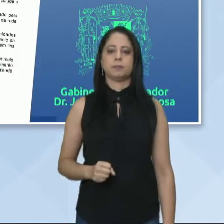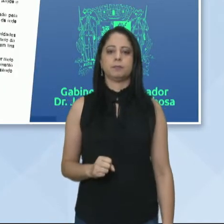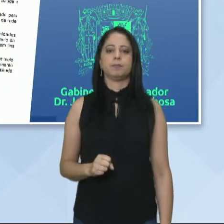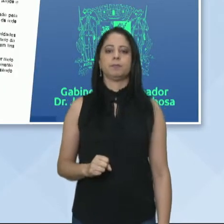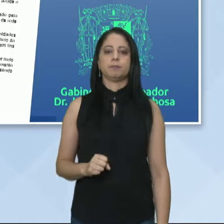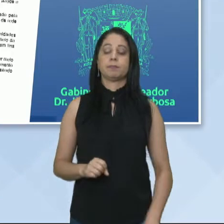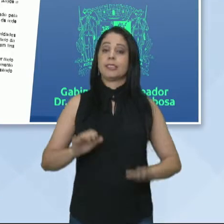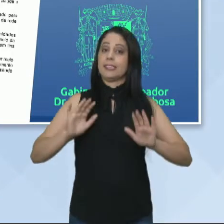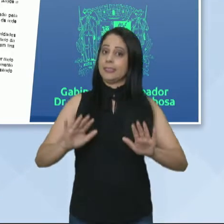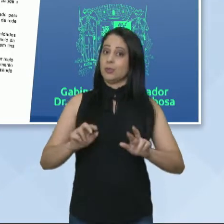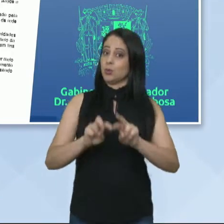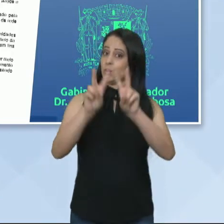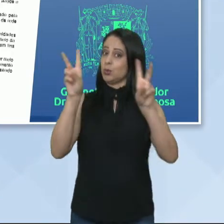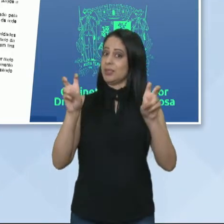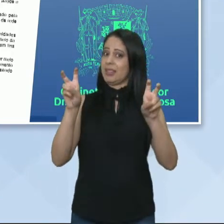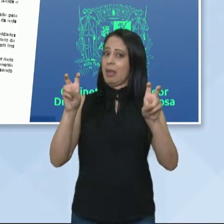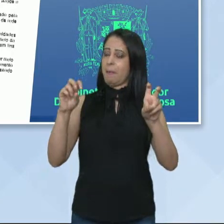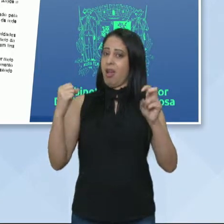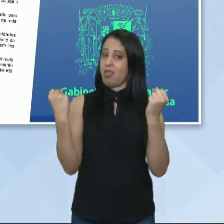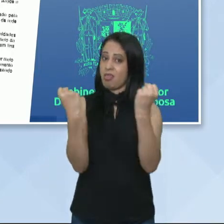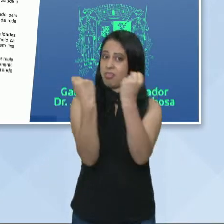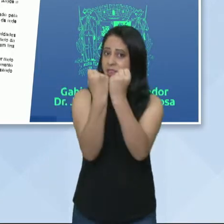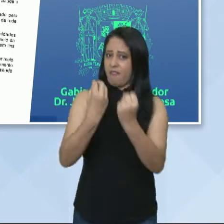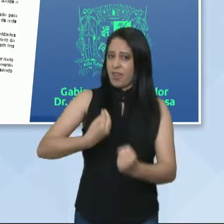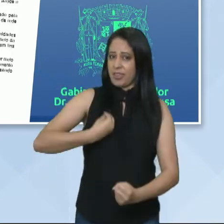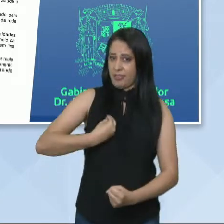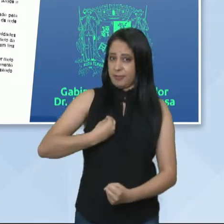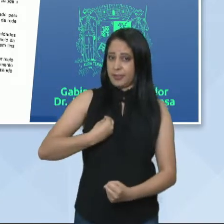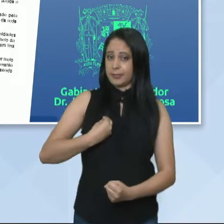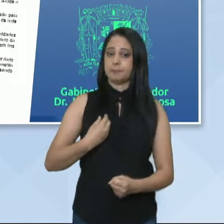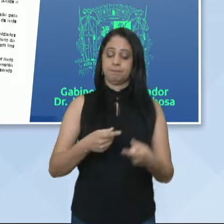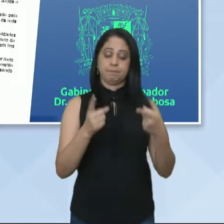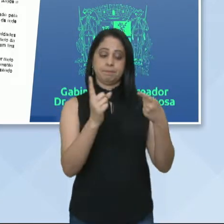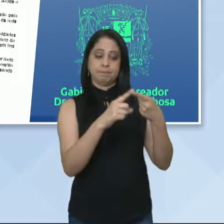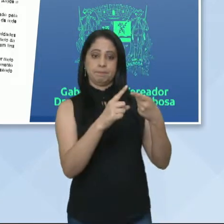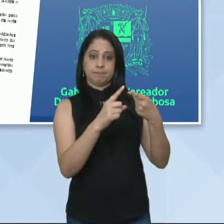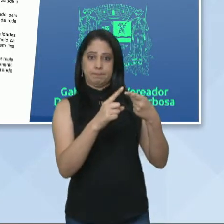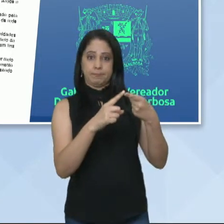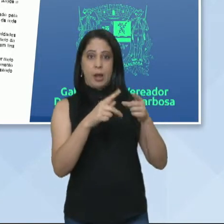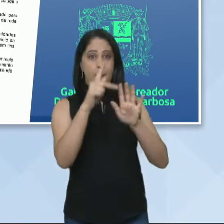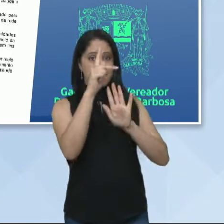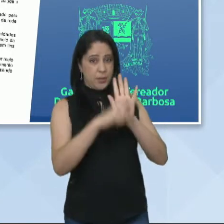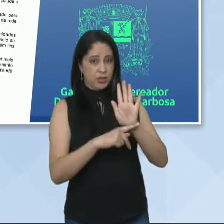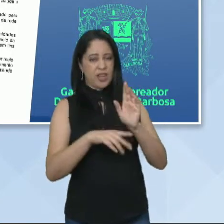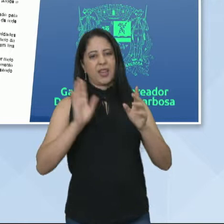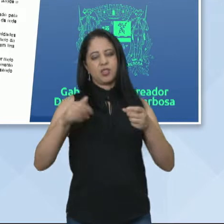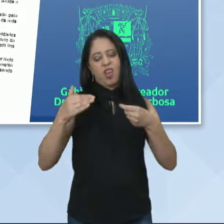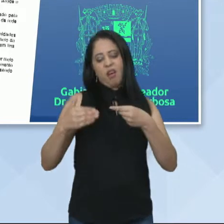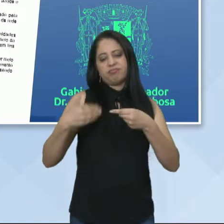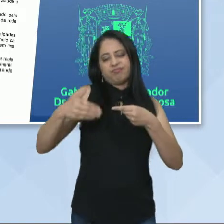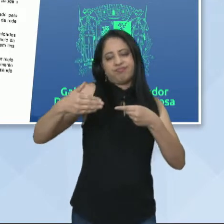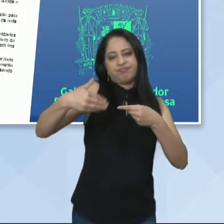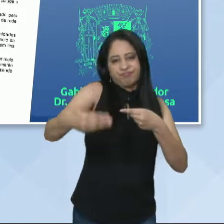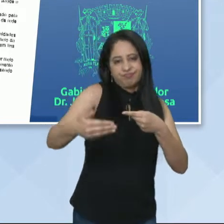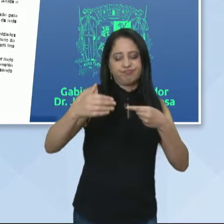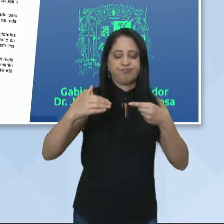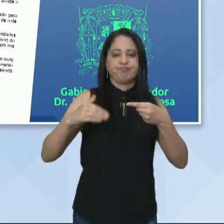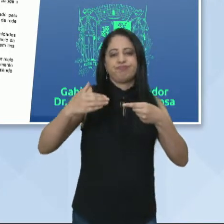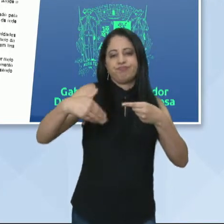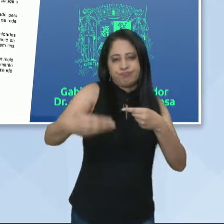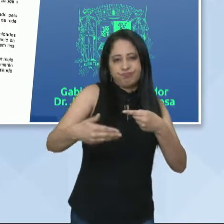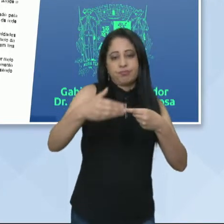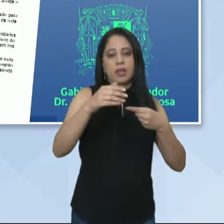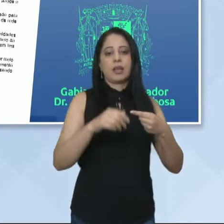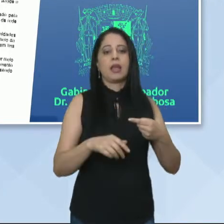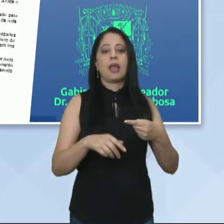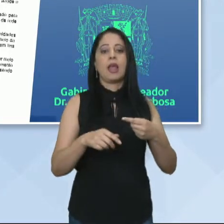Falando em defender vida, um dos projetos que eu coloquei nessa casa e foi adiado por algumas vezes, foi um projeto que fala